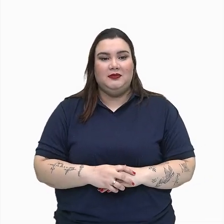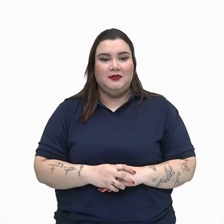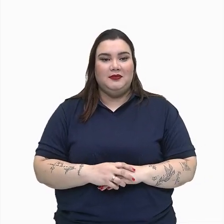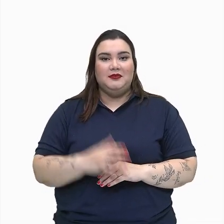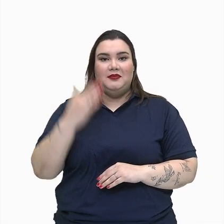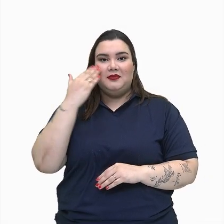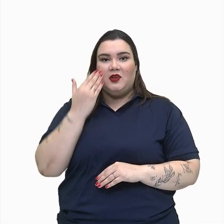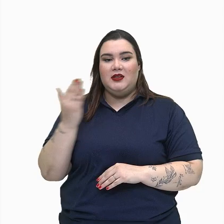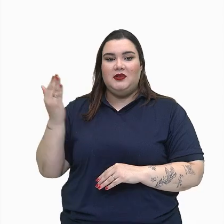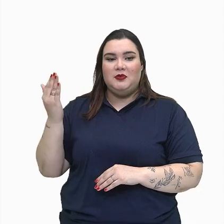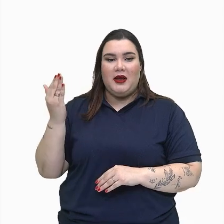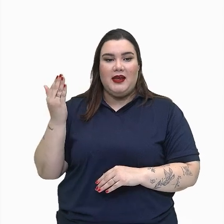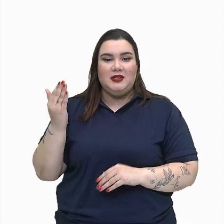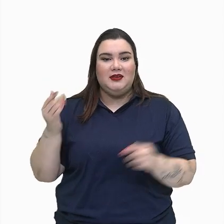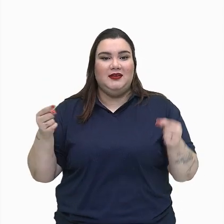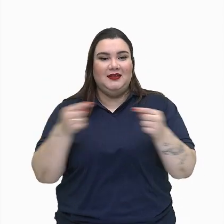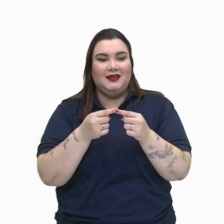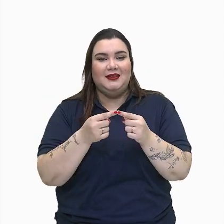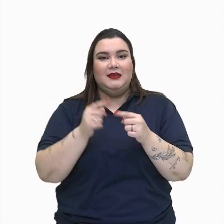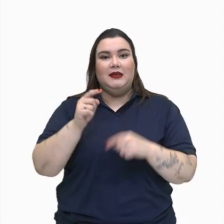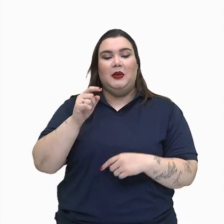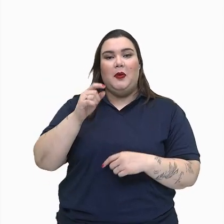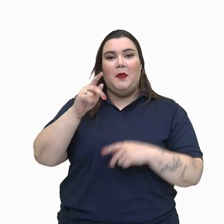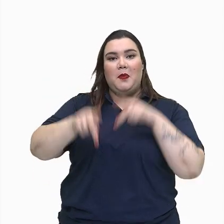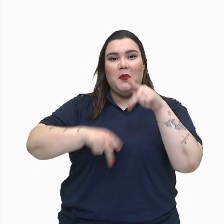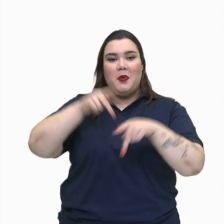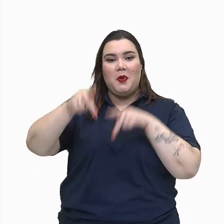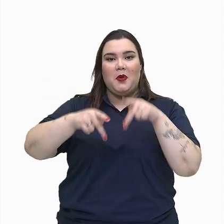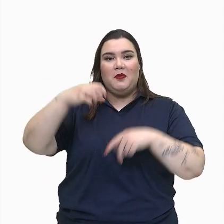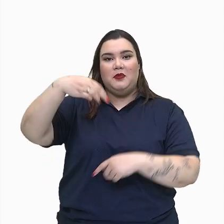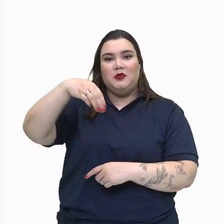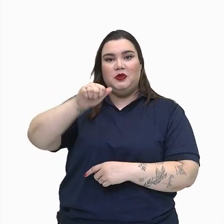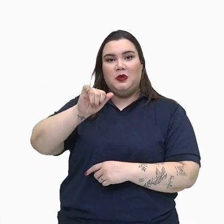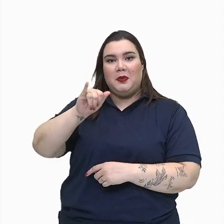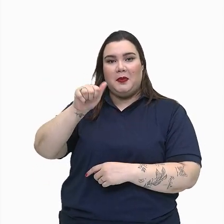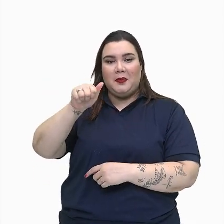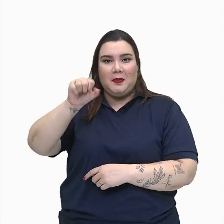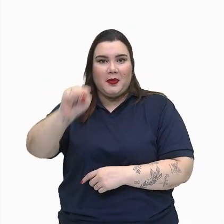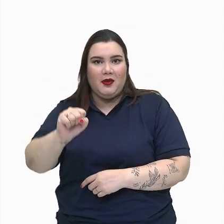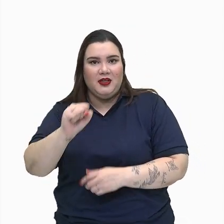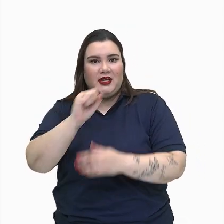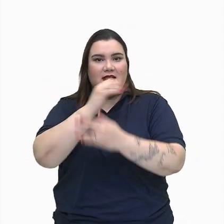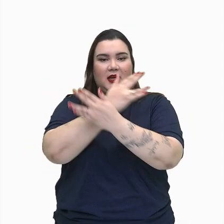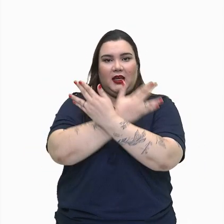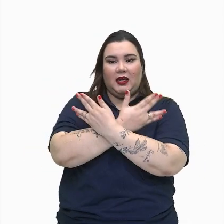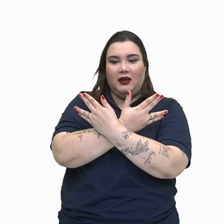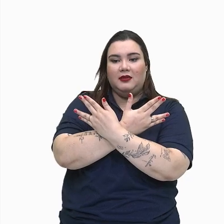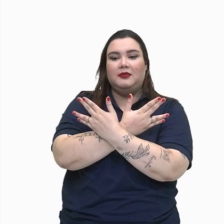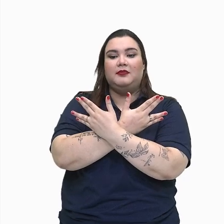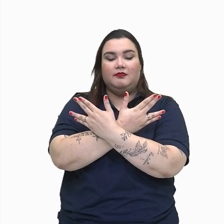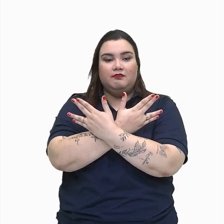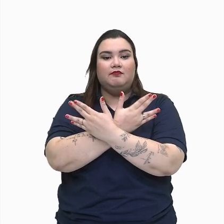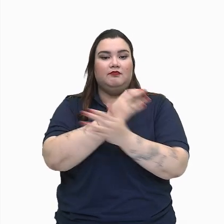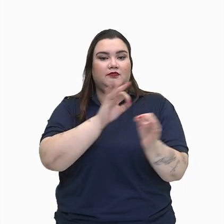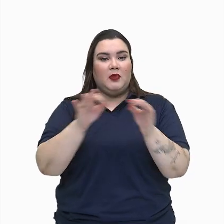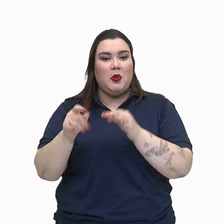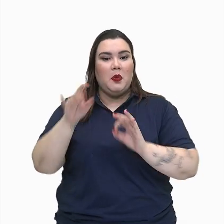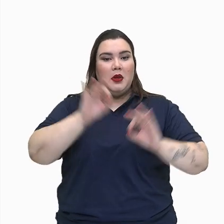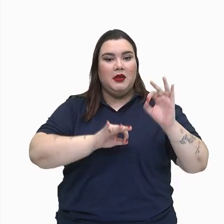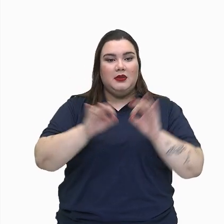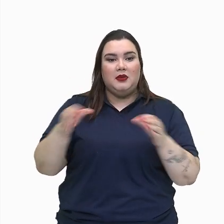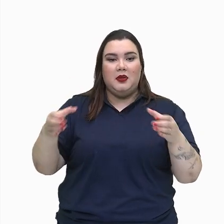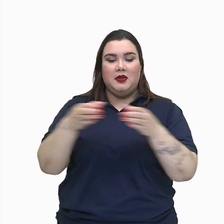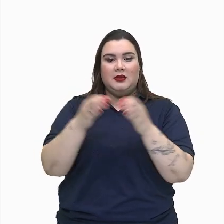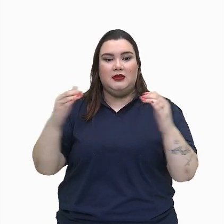Então aqui, ó, maias organizavam-se em cidades-estado independentes, governadas por um líder chamado